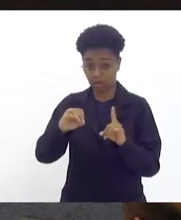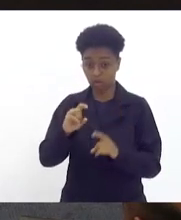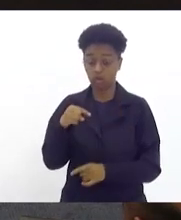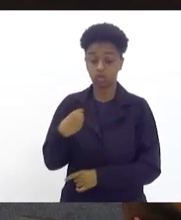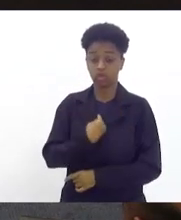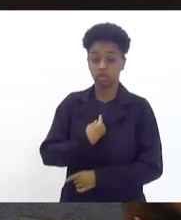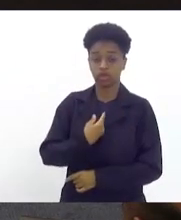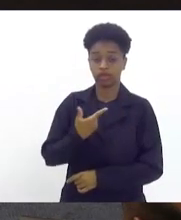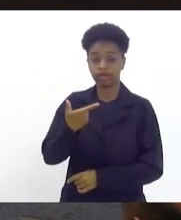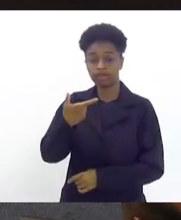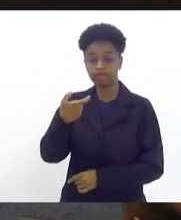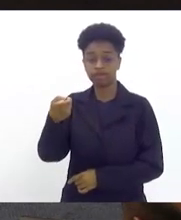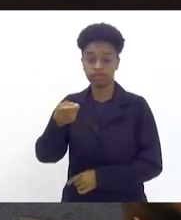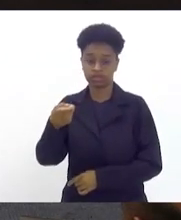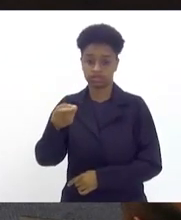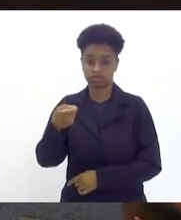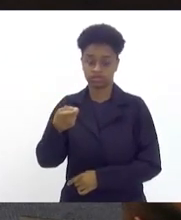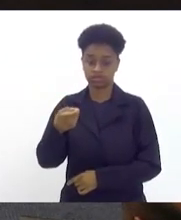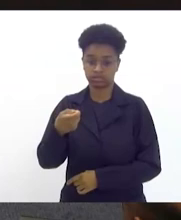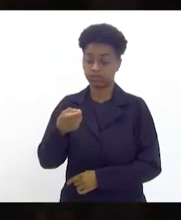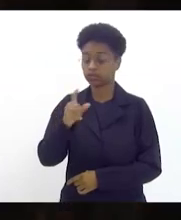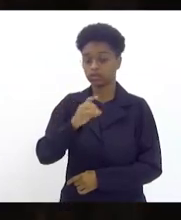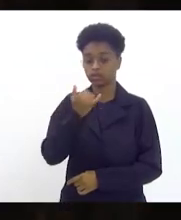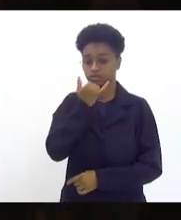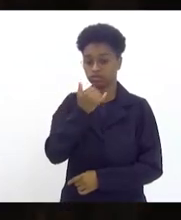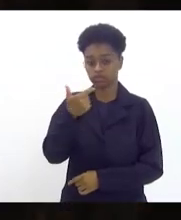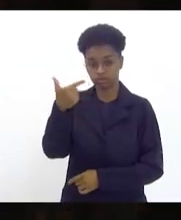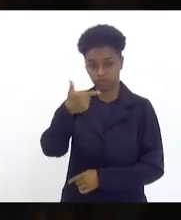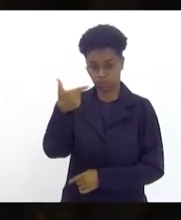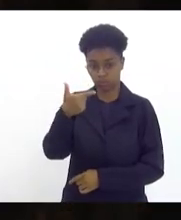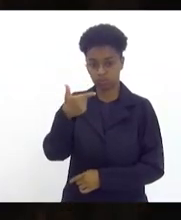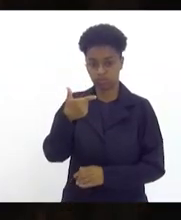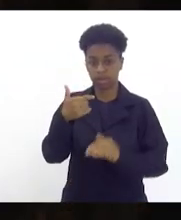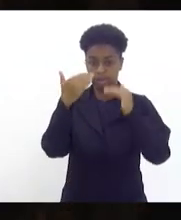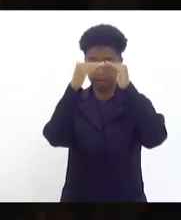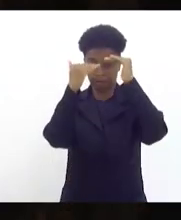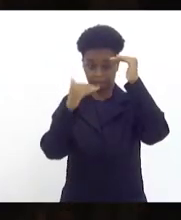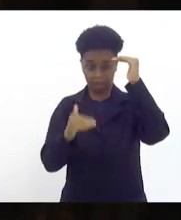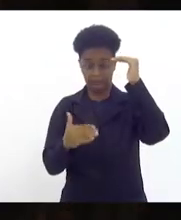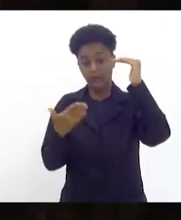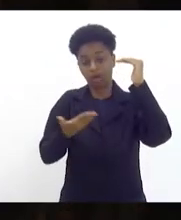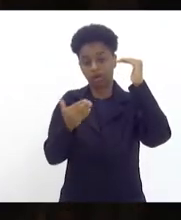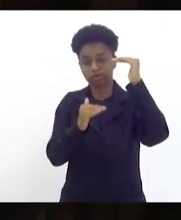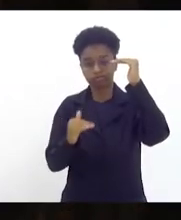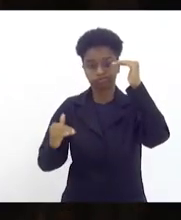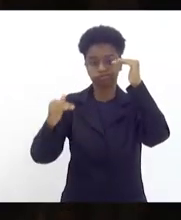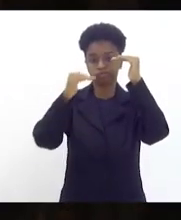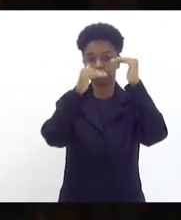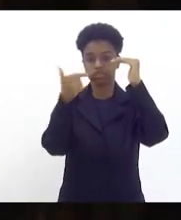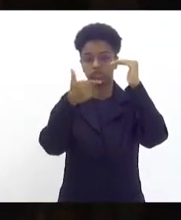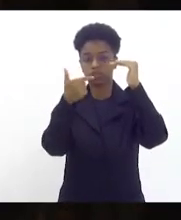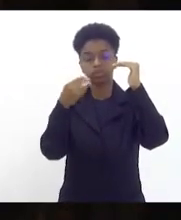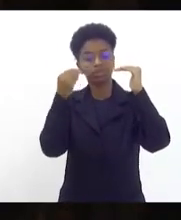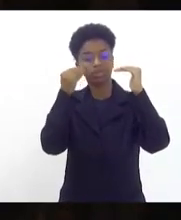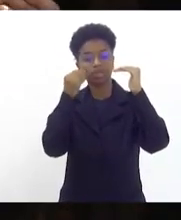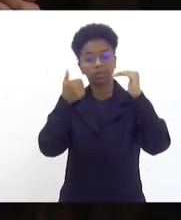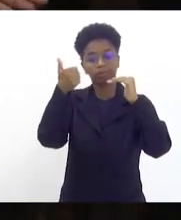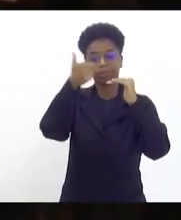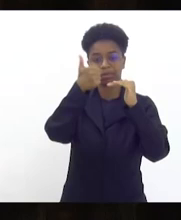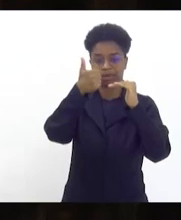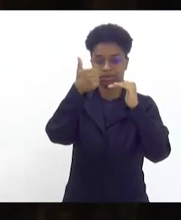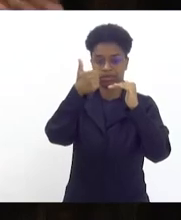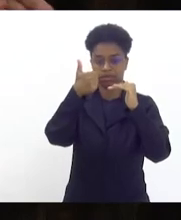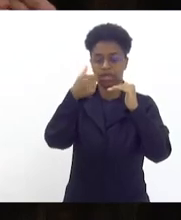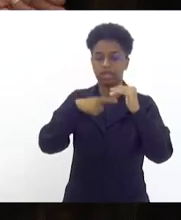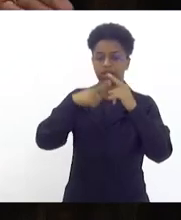colocação estamos aí como segundos segundos colocados brigando para sermos os primeiros esse campeonato termina agora